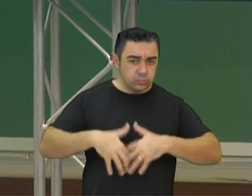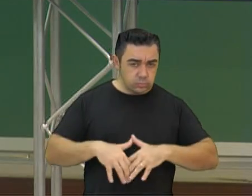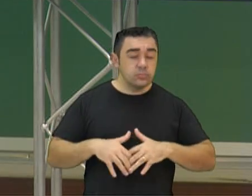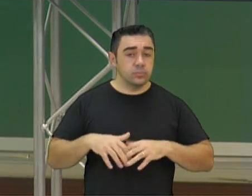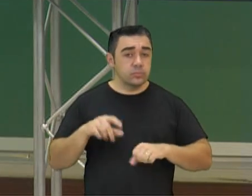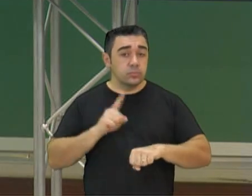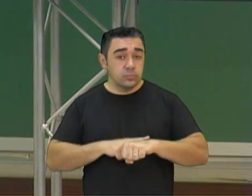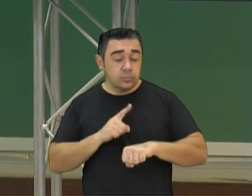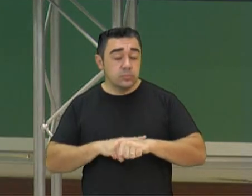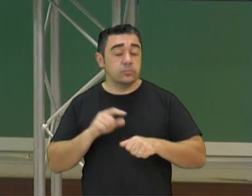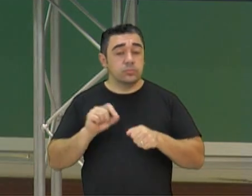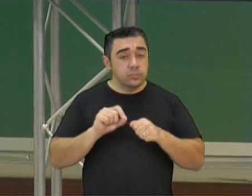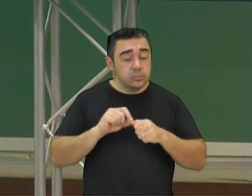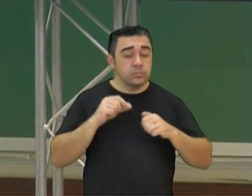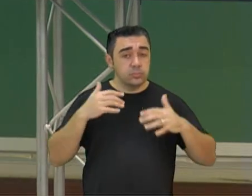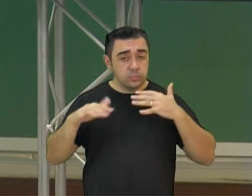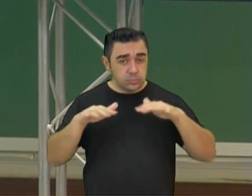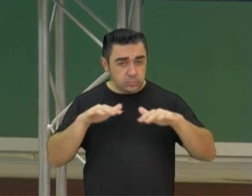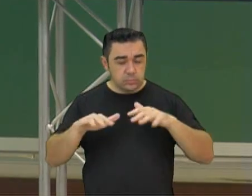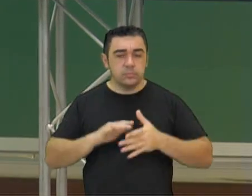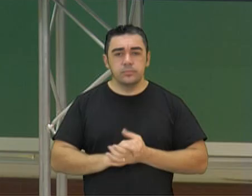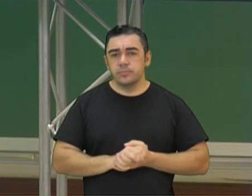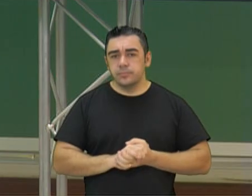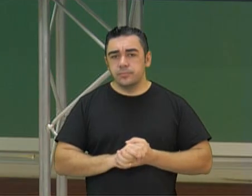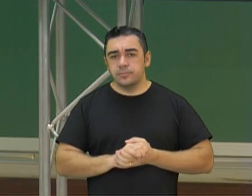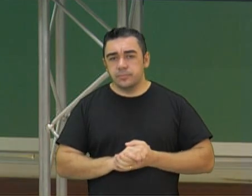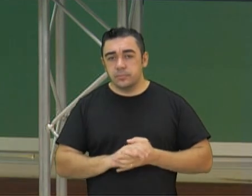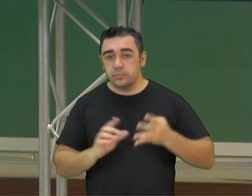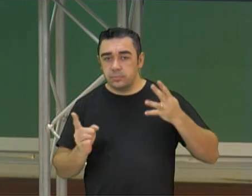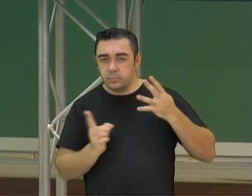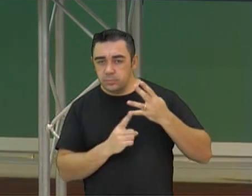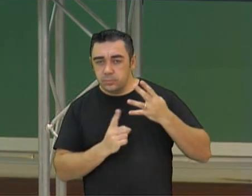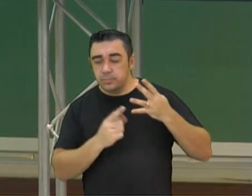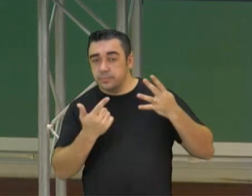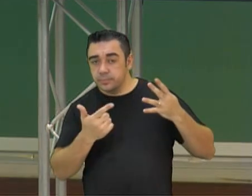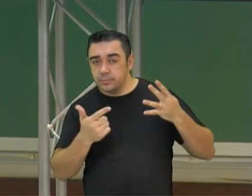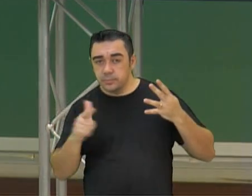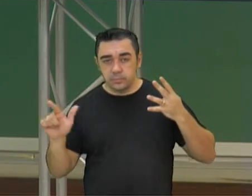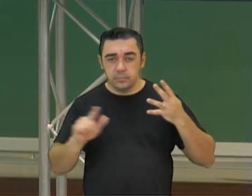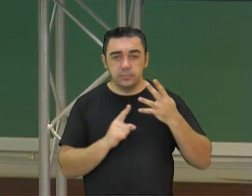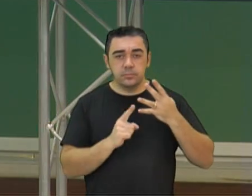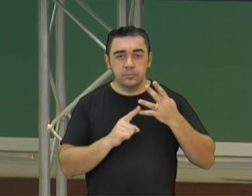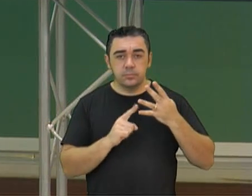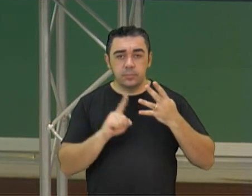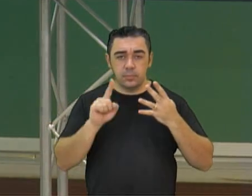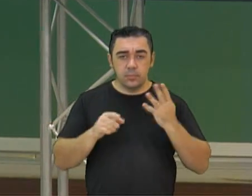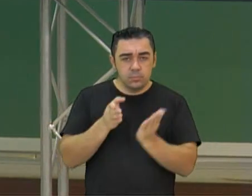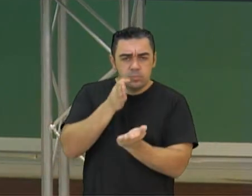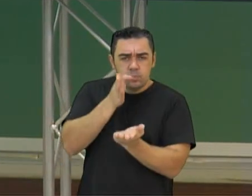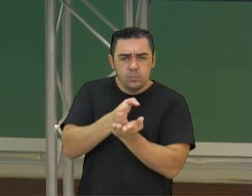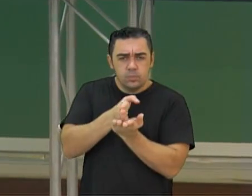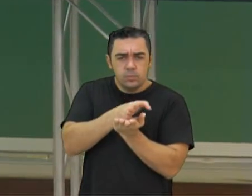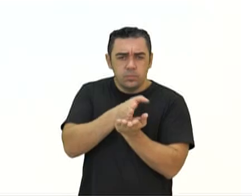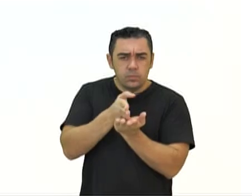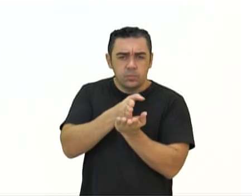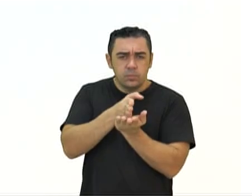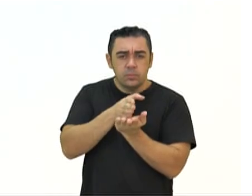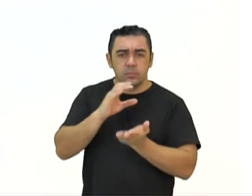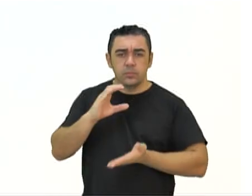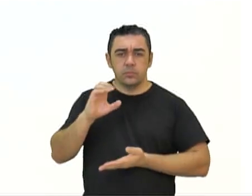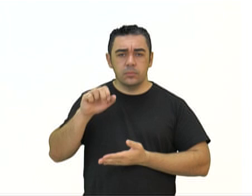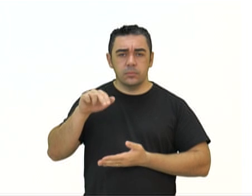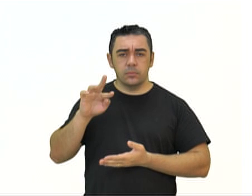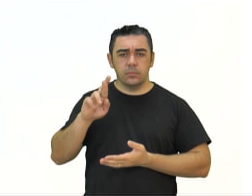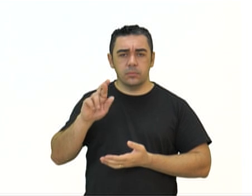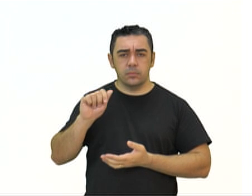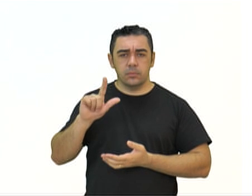durante a execução desse movimento. Outro princípio de Pilates é a centralização. Então, todo o método